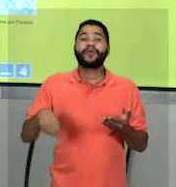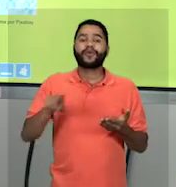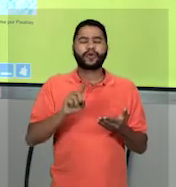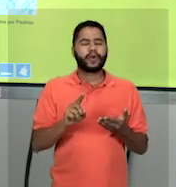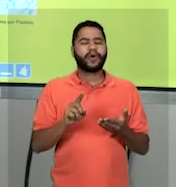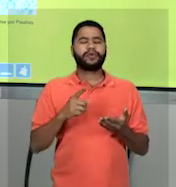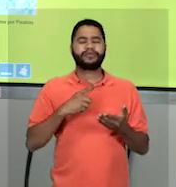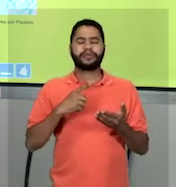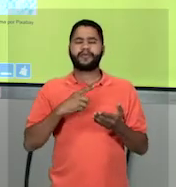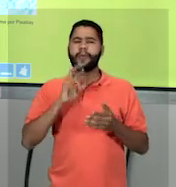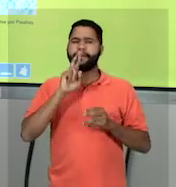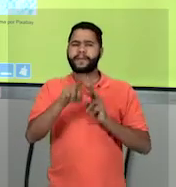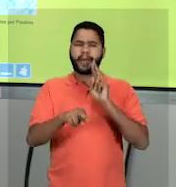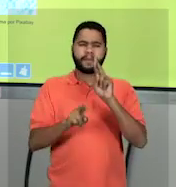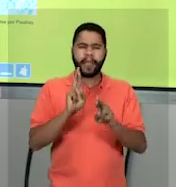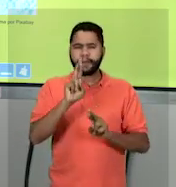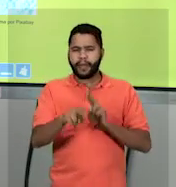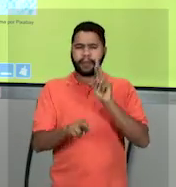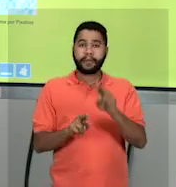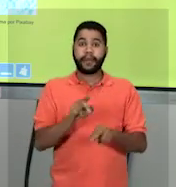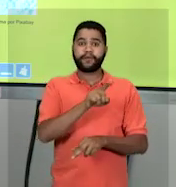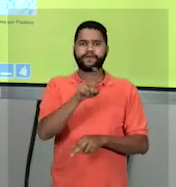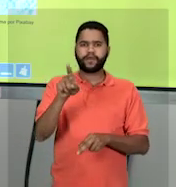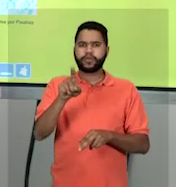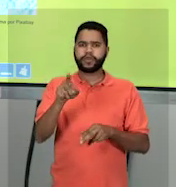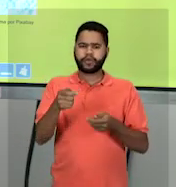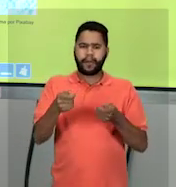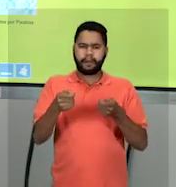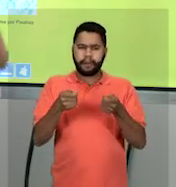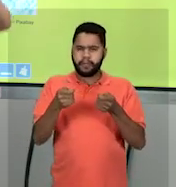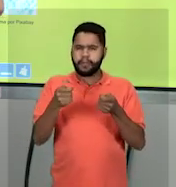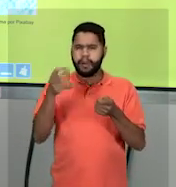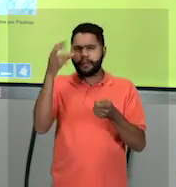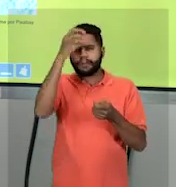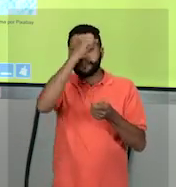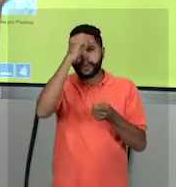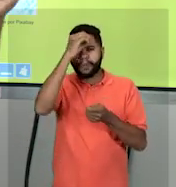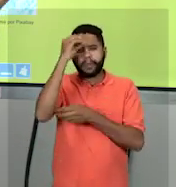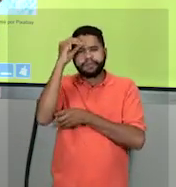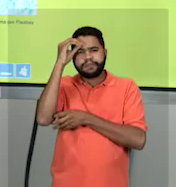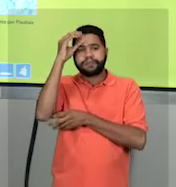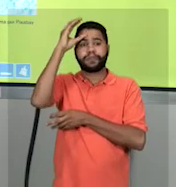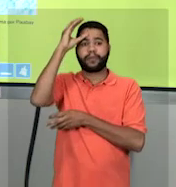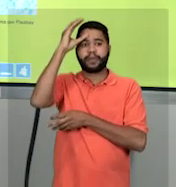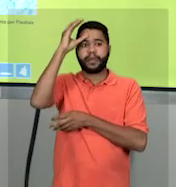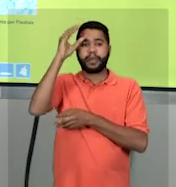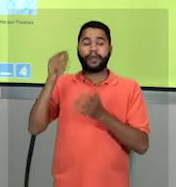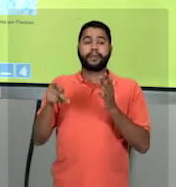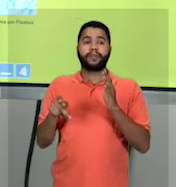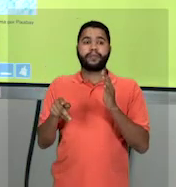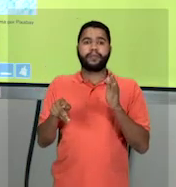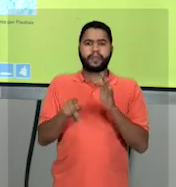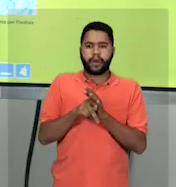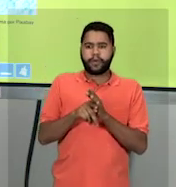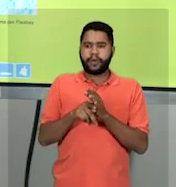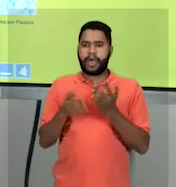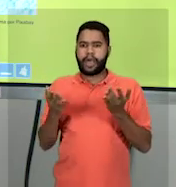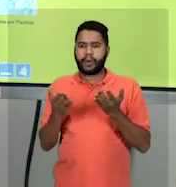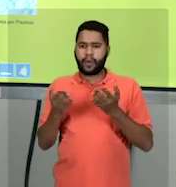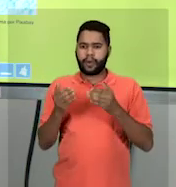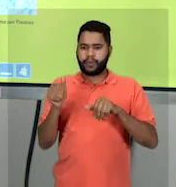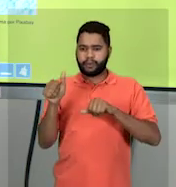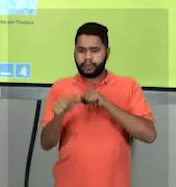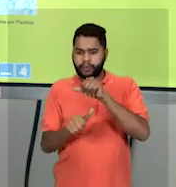nós vamos resolver várias equações e eu quero que você tenha domínio total porque passar de uma linguagem para outra a gente vai trabalhar